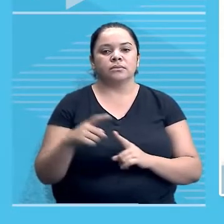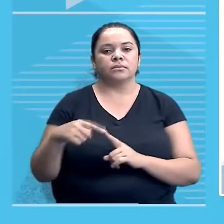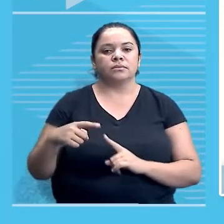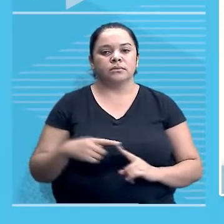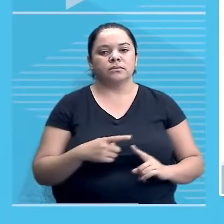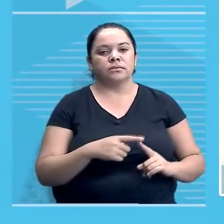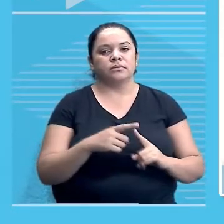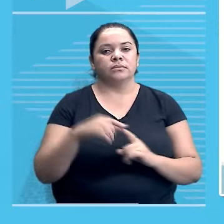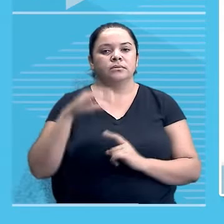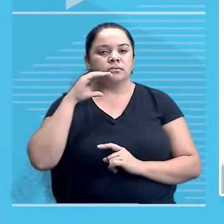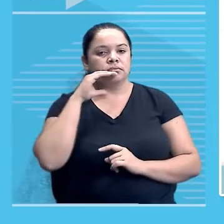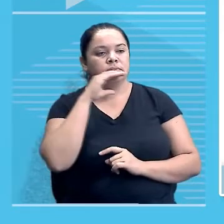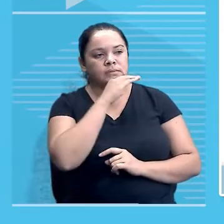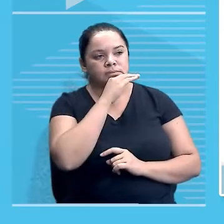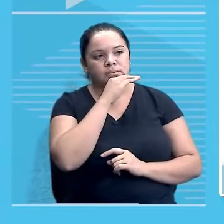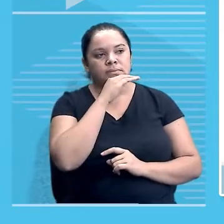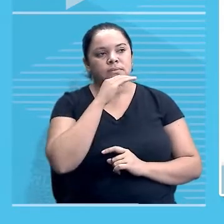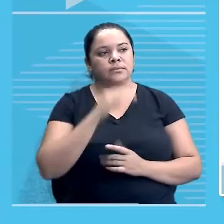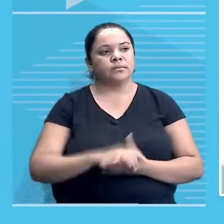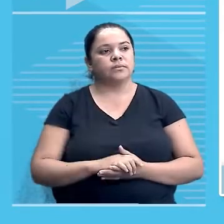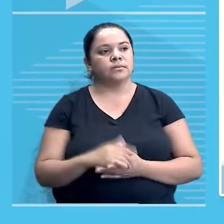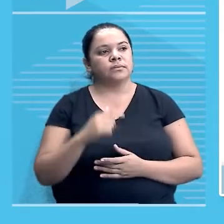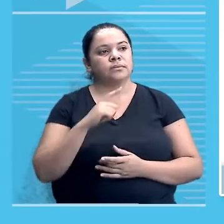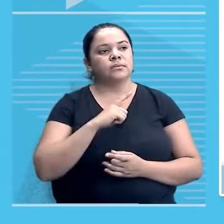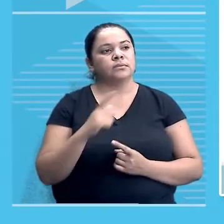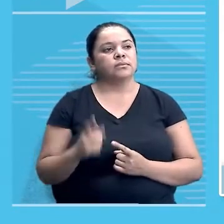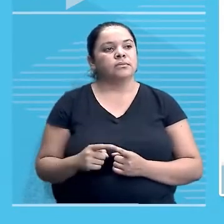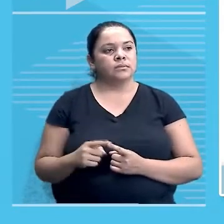Você tem o calor do tipo sensível